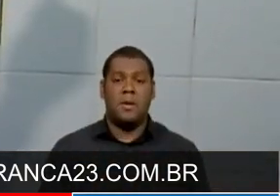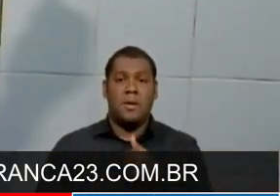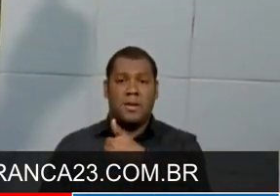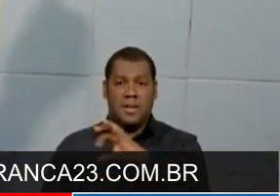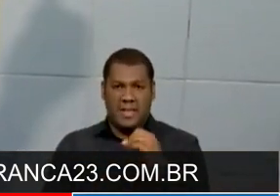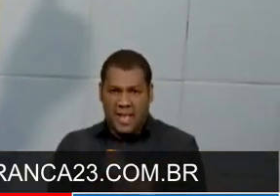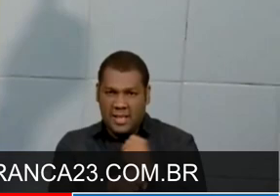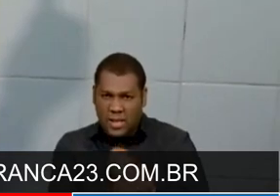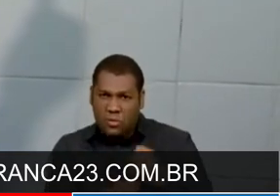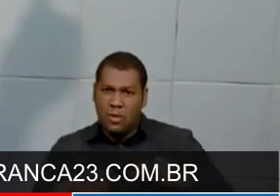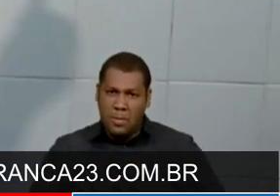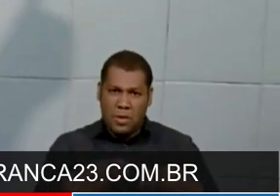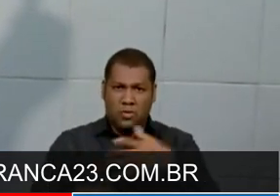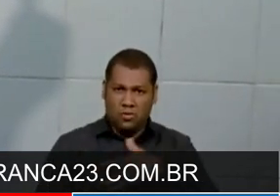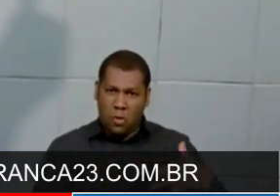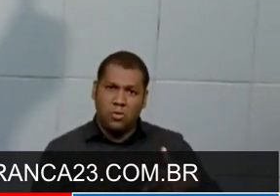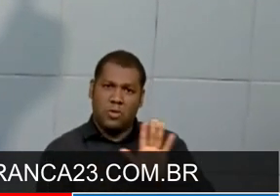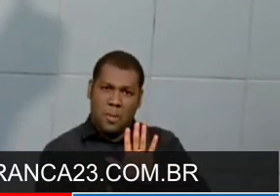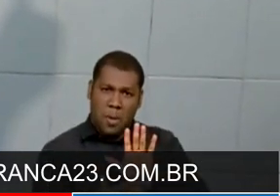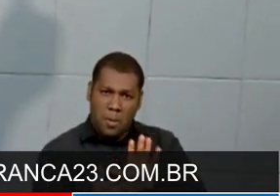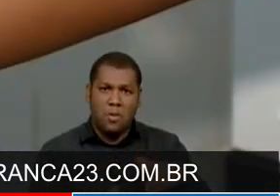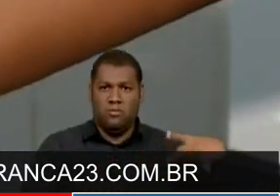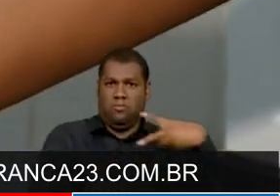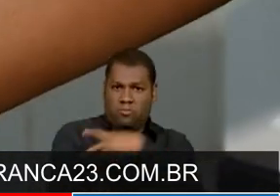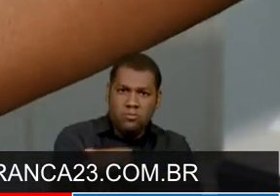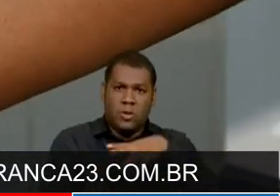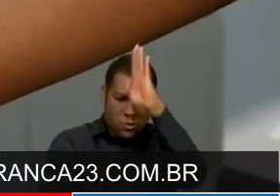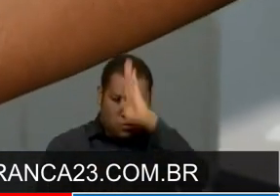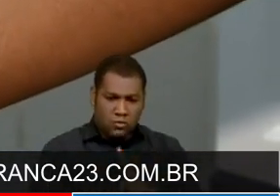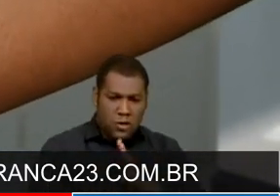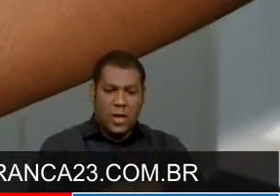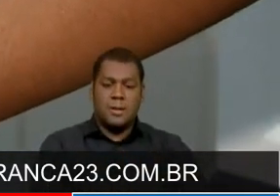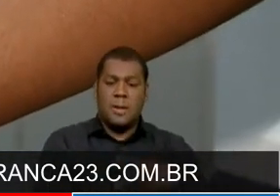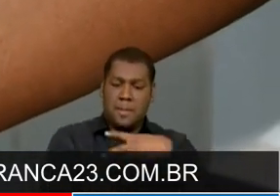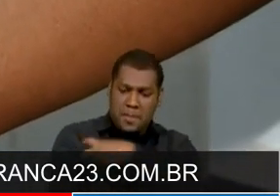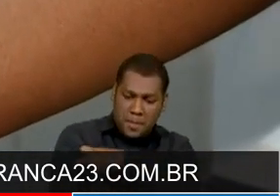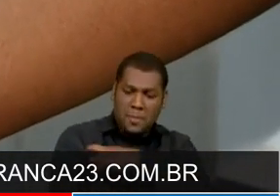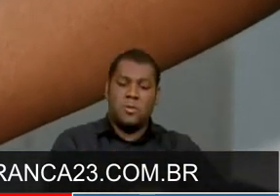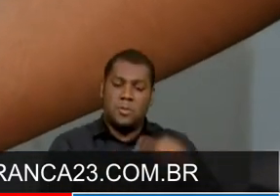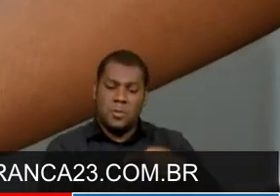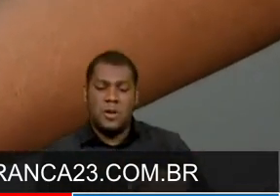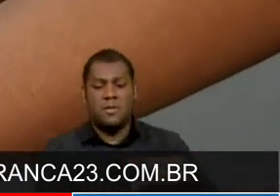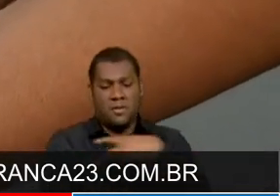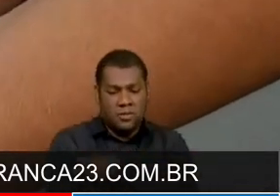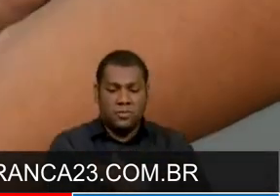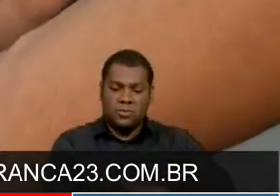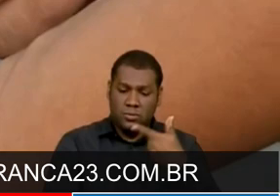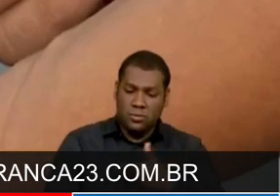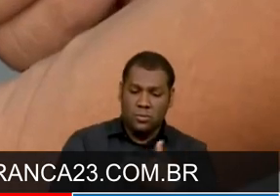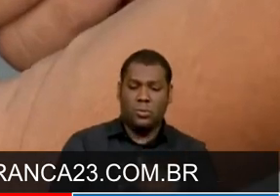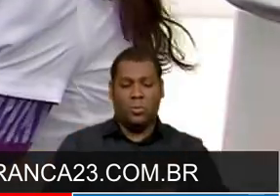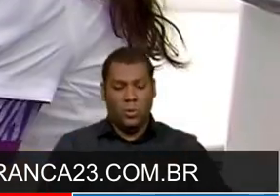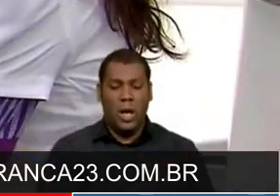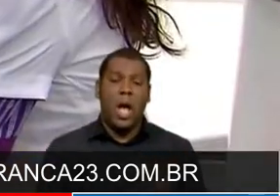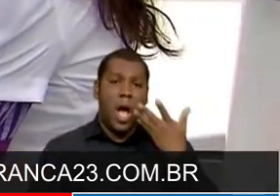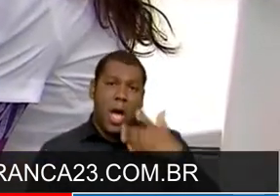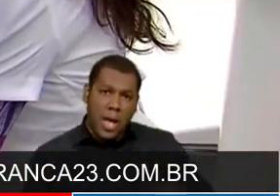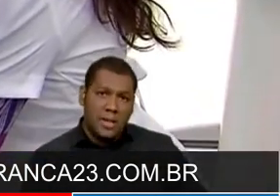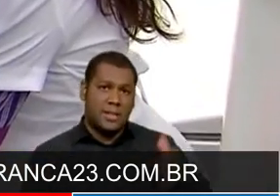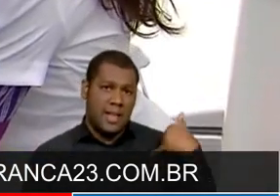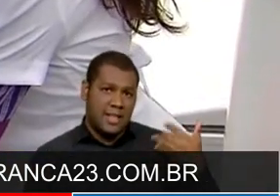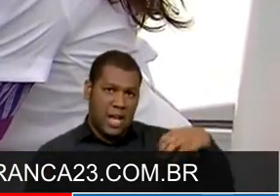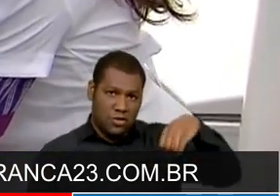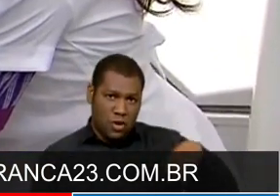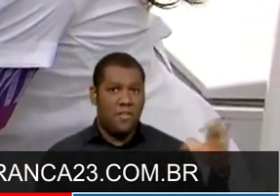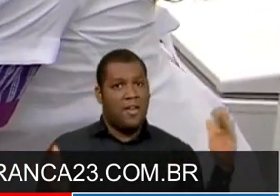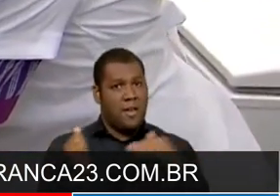o Ministério da Saúde oferece vacinas gratuitamente em 2 doses para crianças entre 9 e 14 anos. Para ampliar